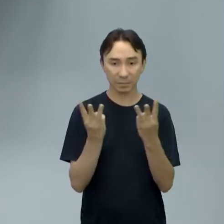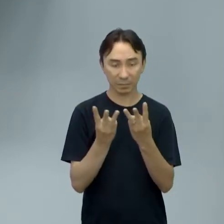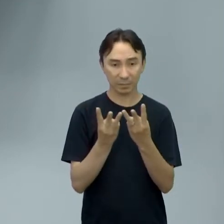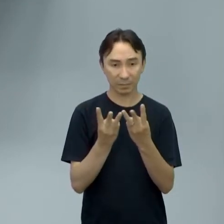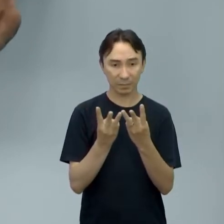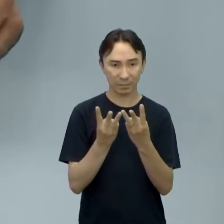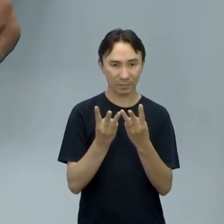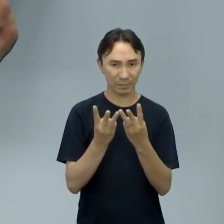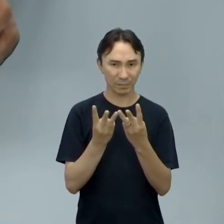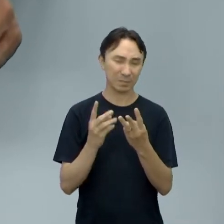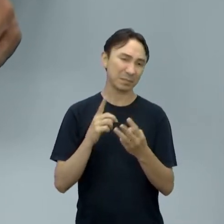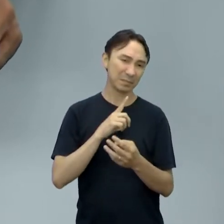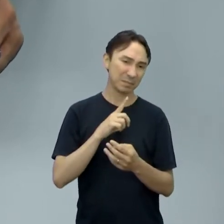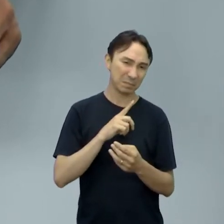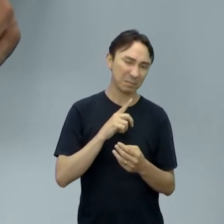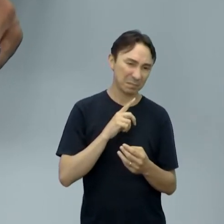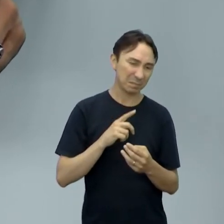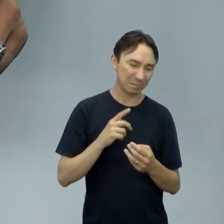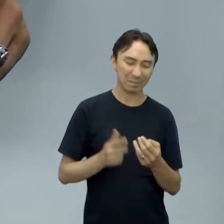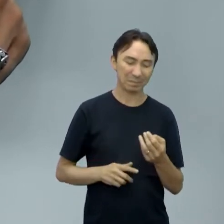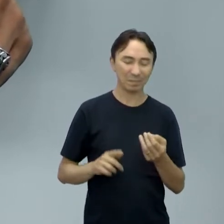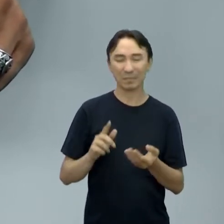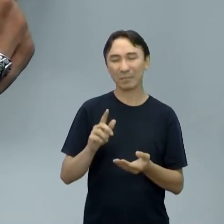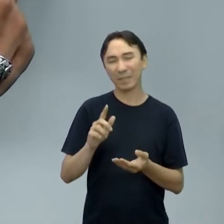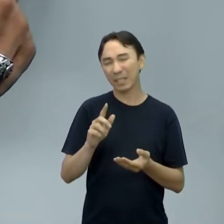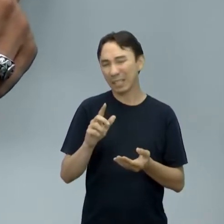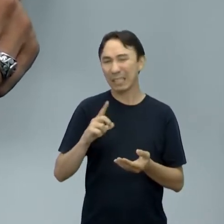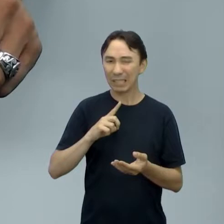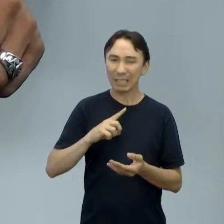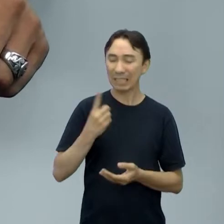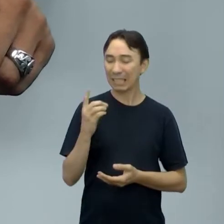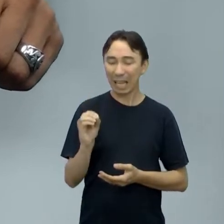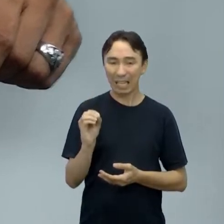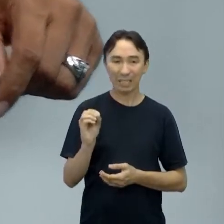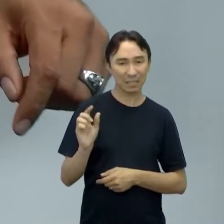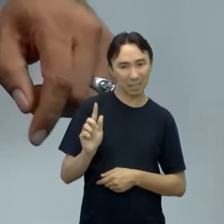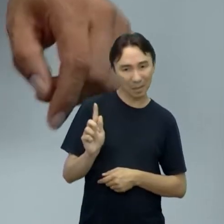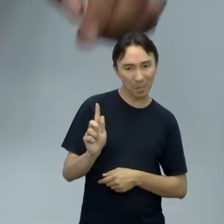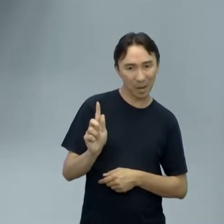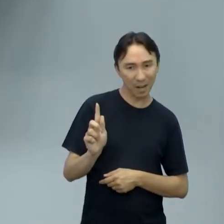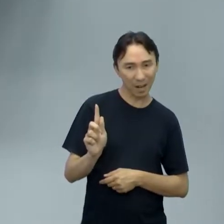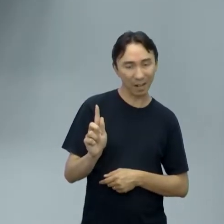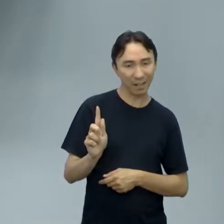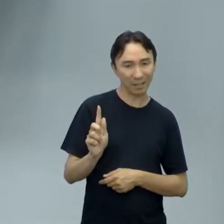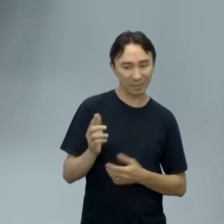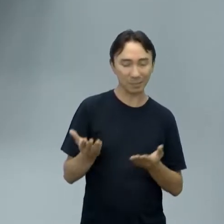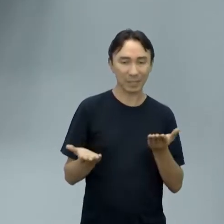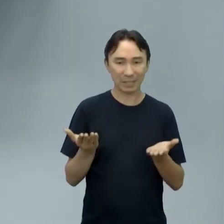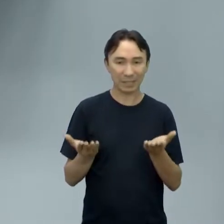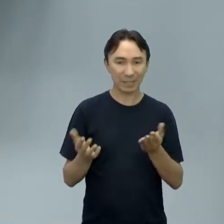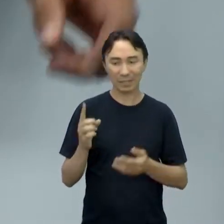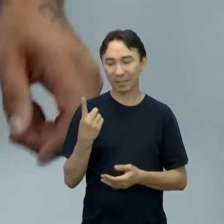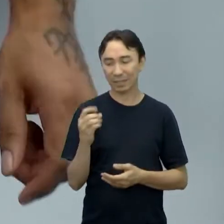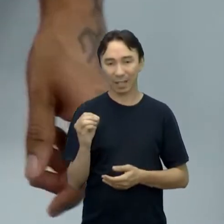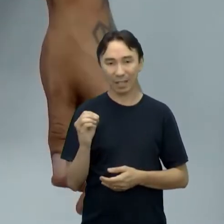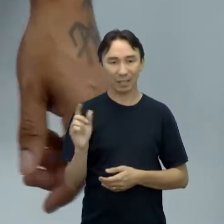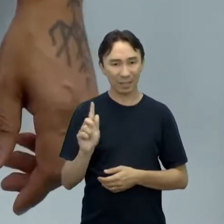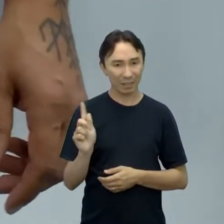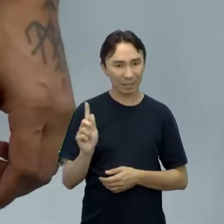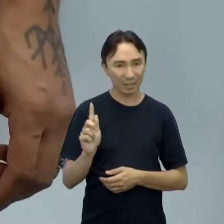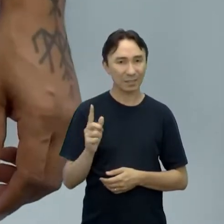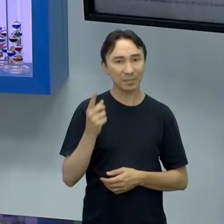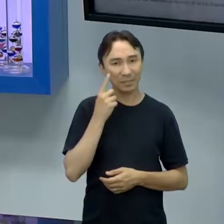com um pezinho aqui de 10 gramas, uma massa de 10 gramas, né? E aí eu solto aqui o sistema, olha lá, você vê que a mola teve